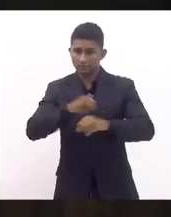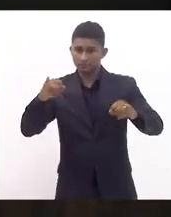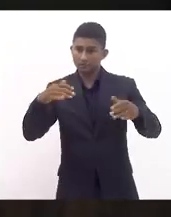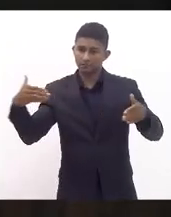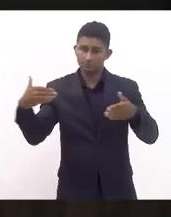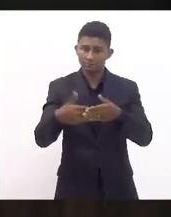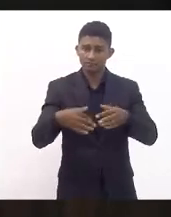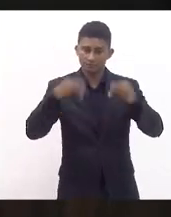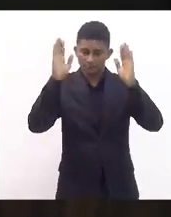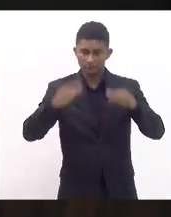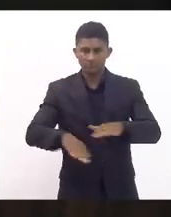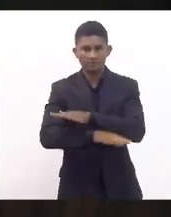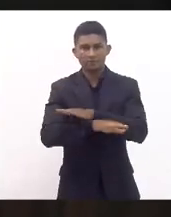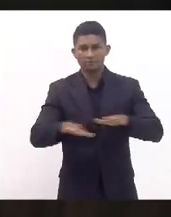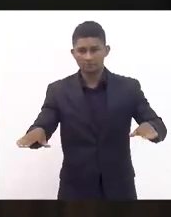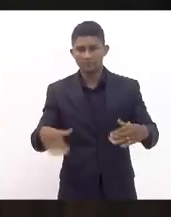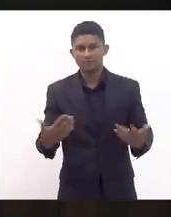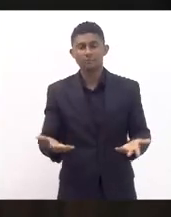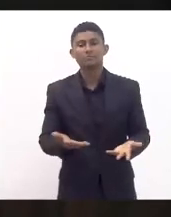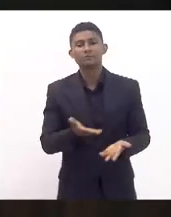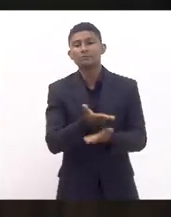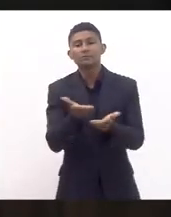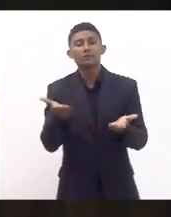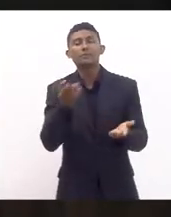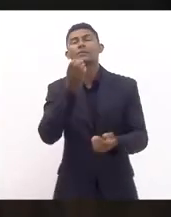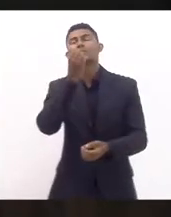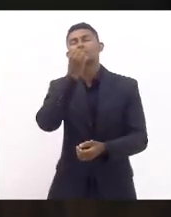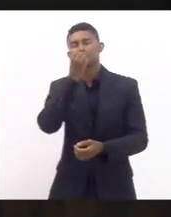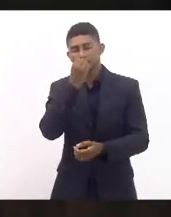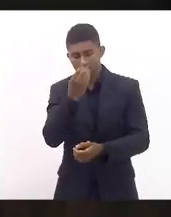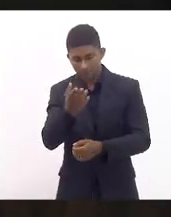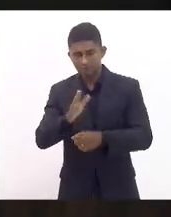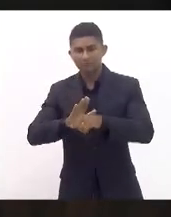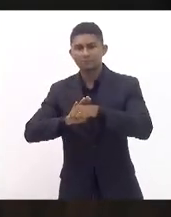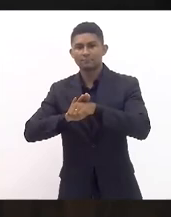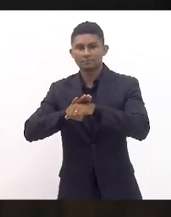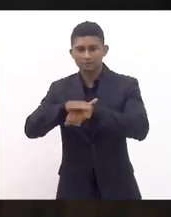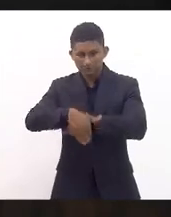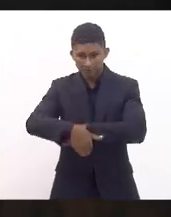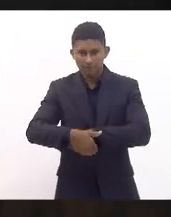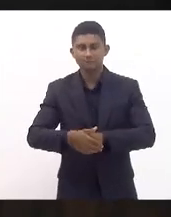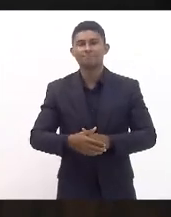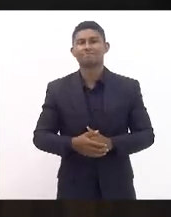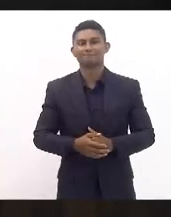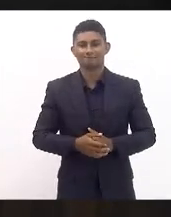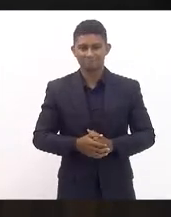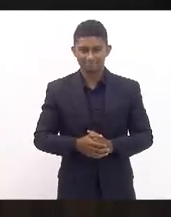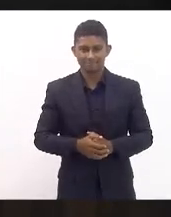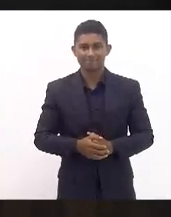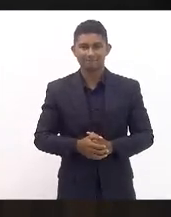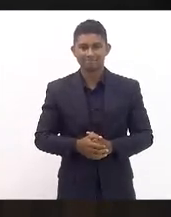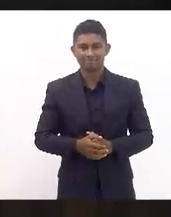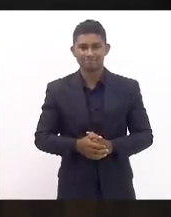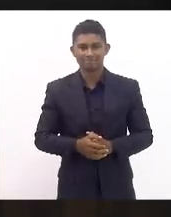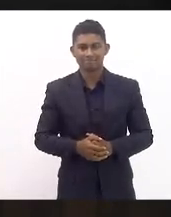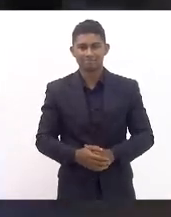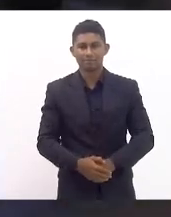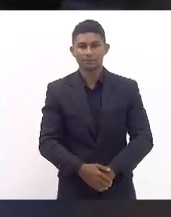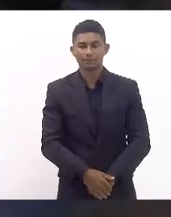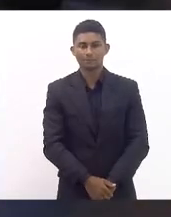encerrada a presente sessão. Tenham todos um excelente final de tarde e uma boa noite.